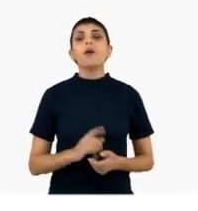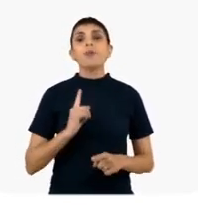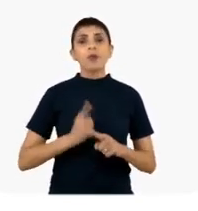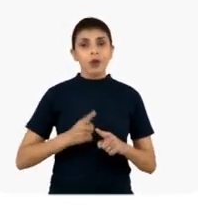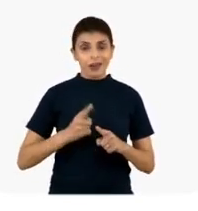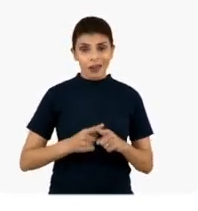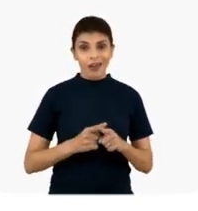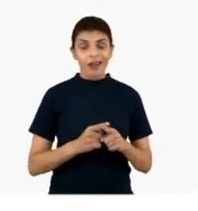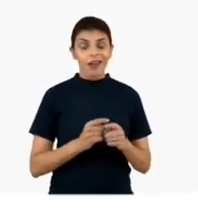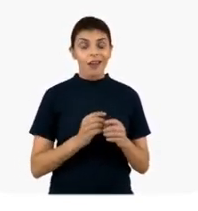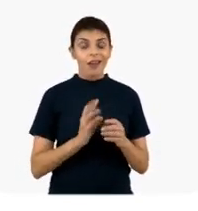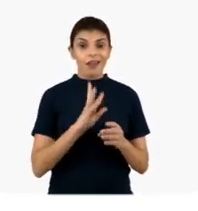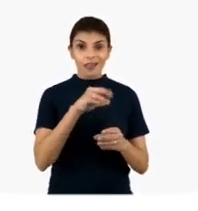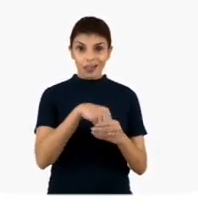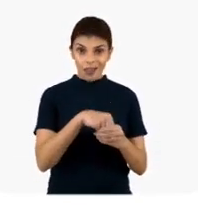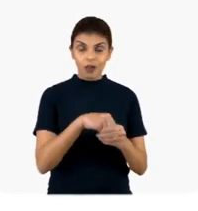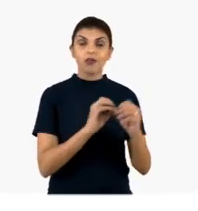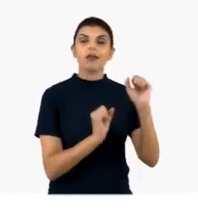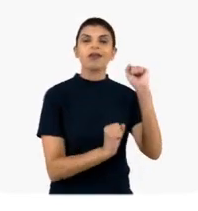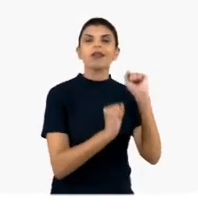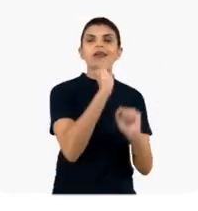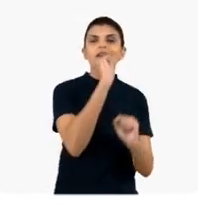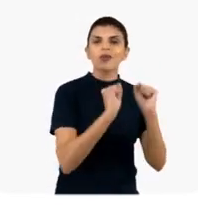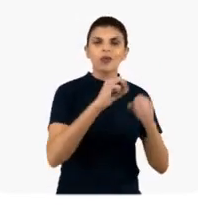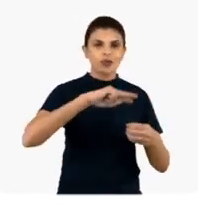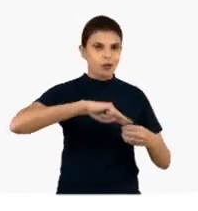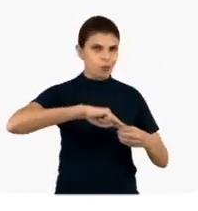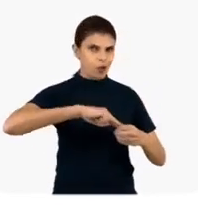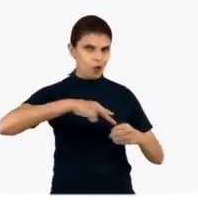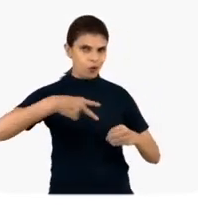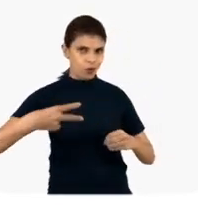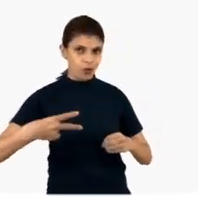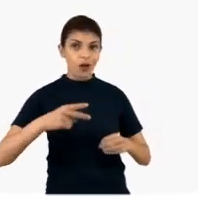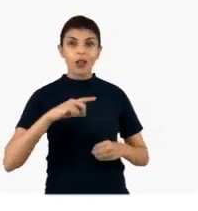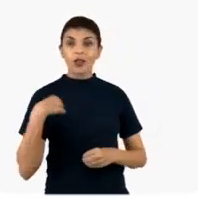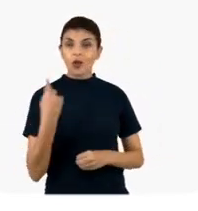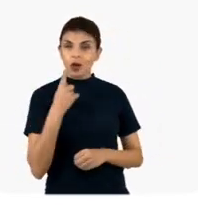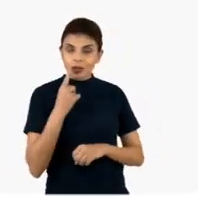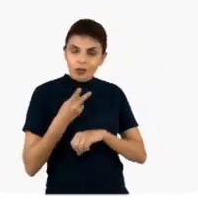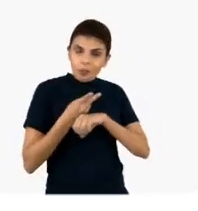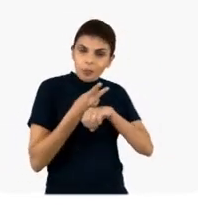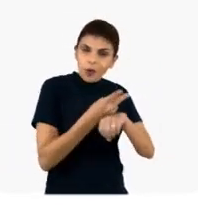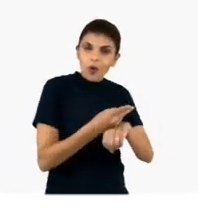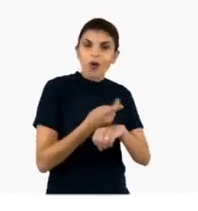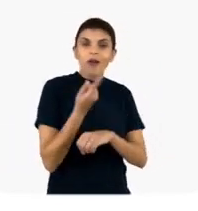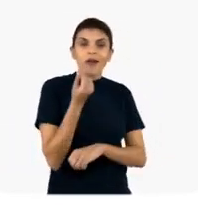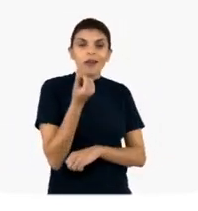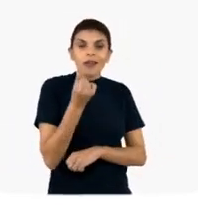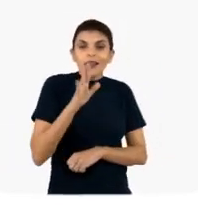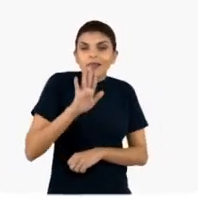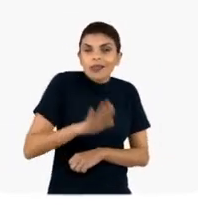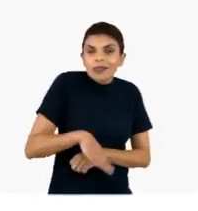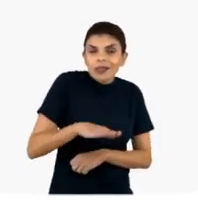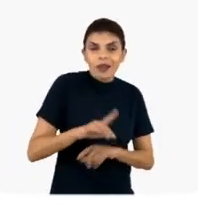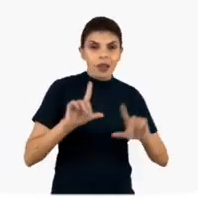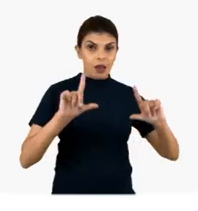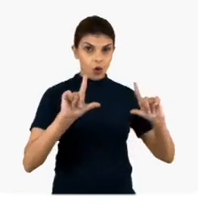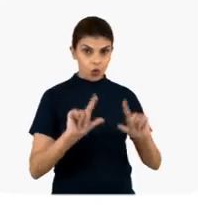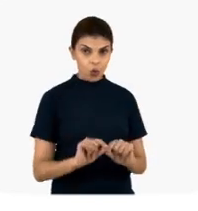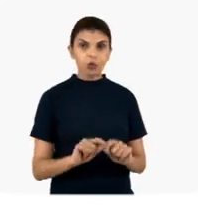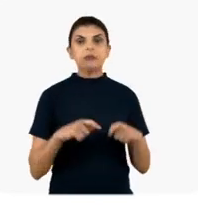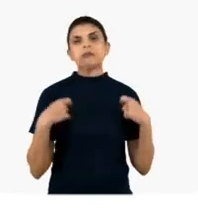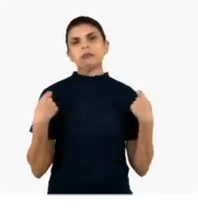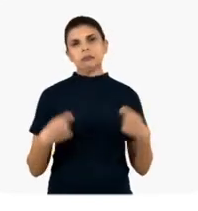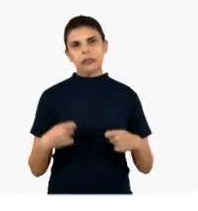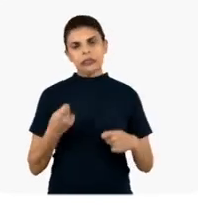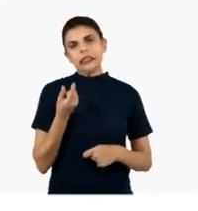que dentro da área e da indústria biotecnológica, se nós procuramos reduzir custos, a